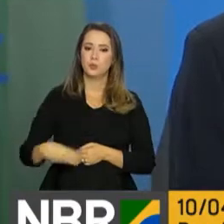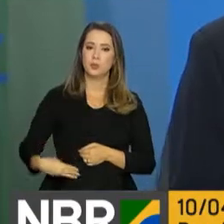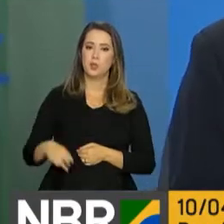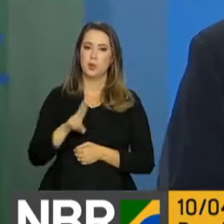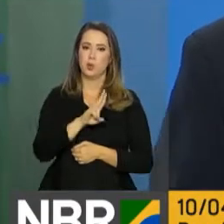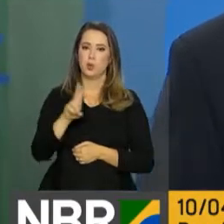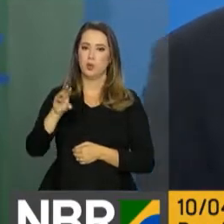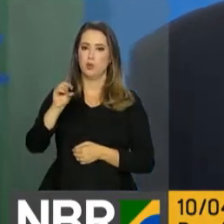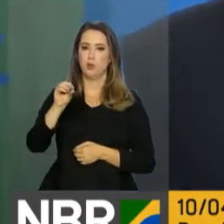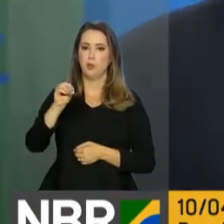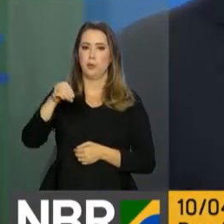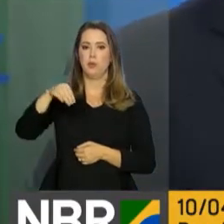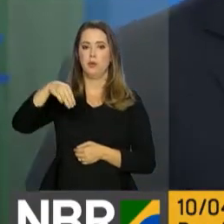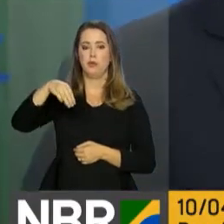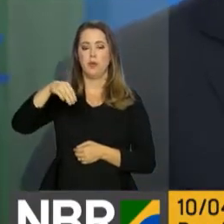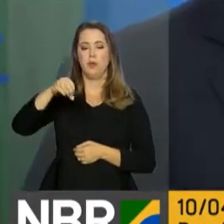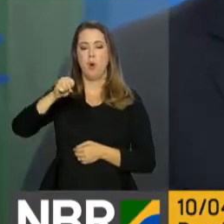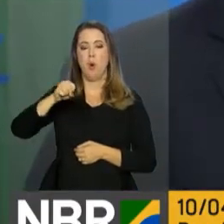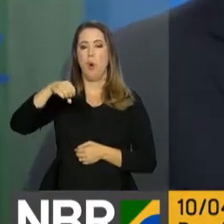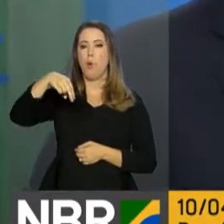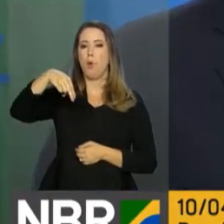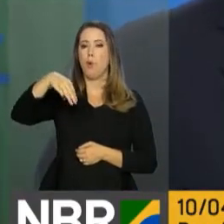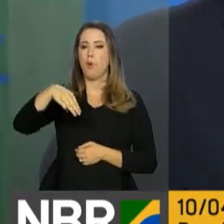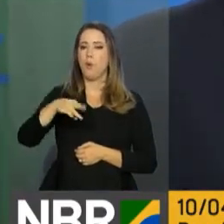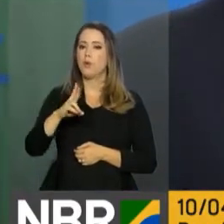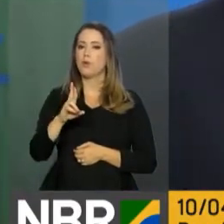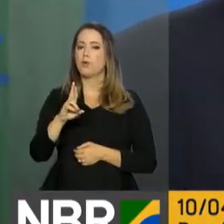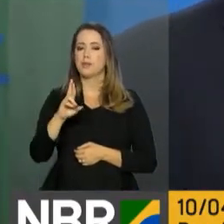quem cumprimentamos pelo trabalho excepcional